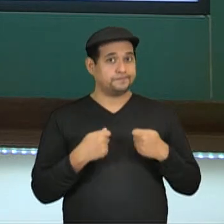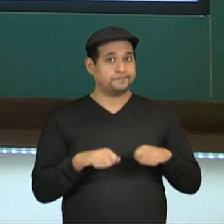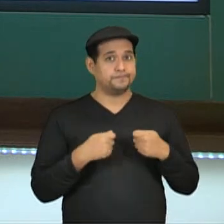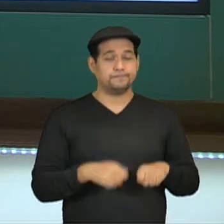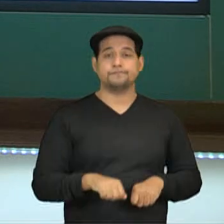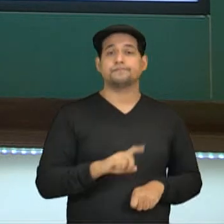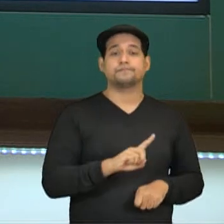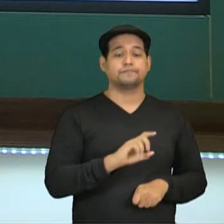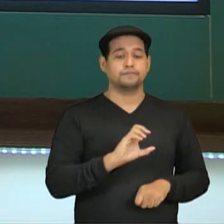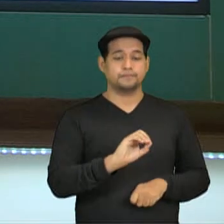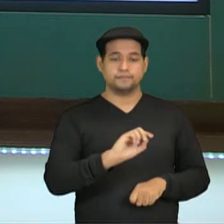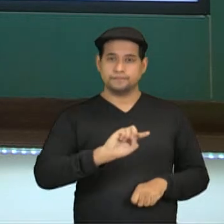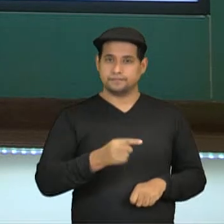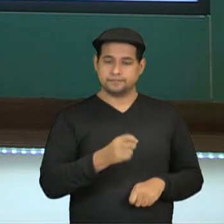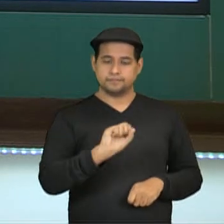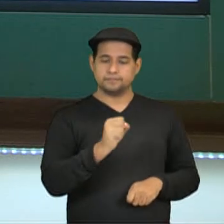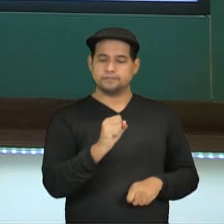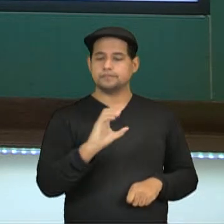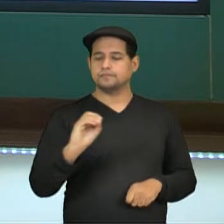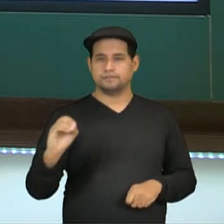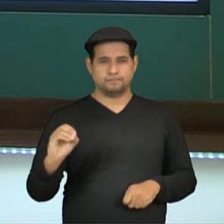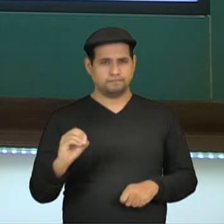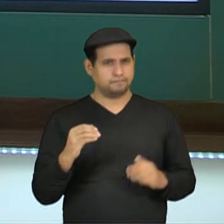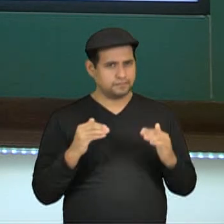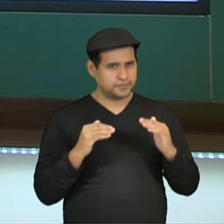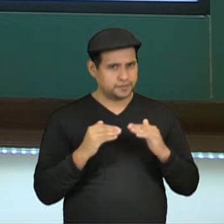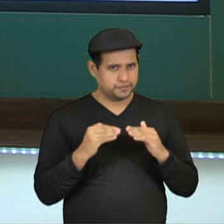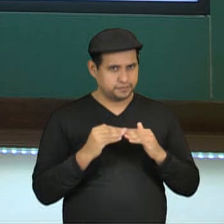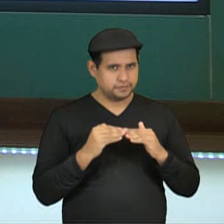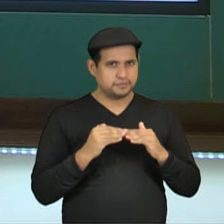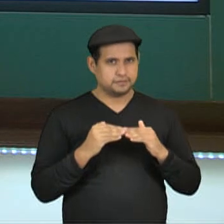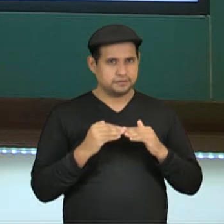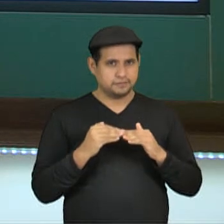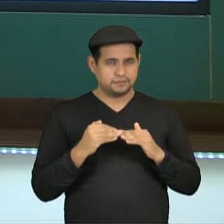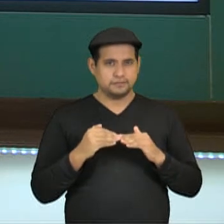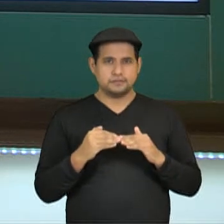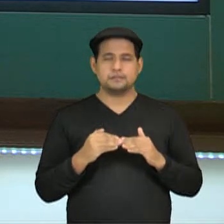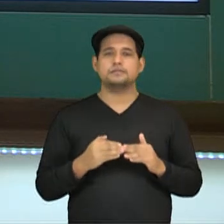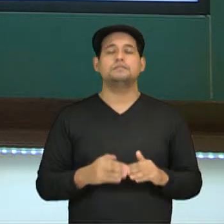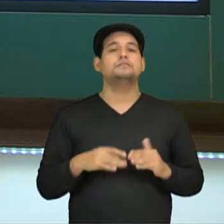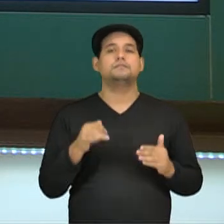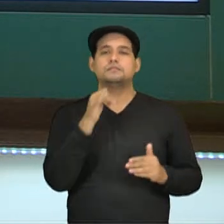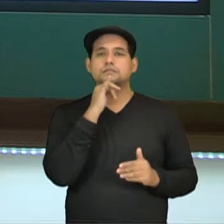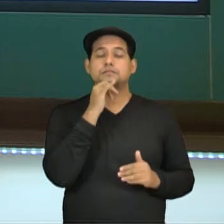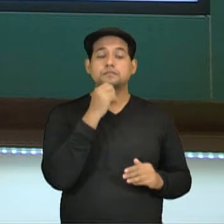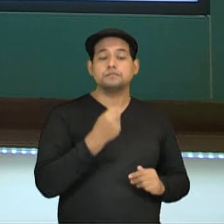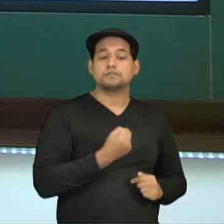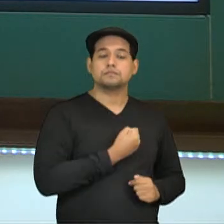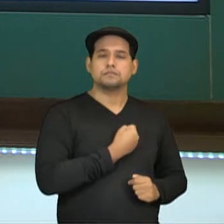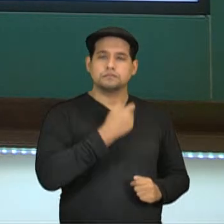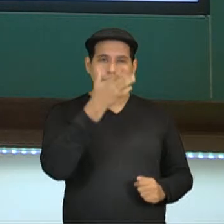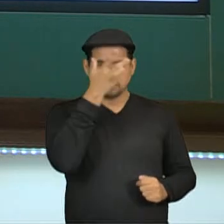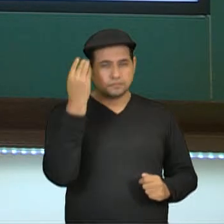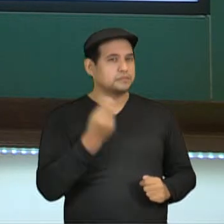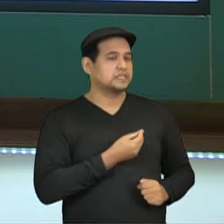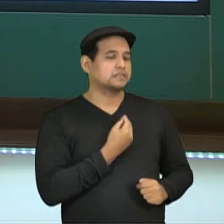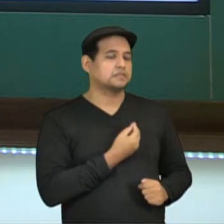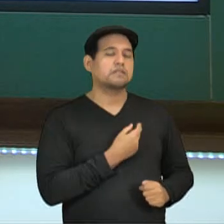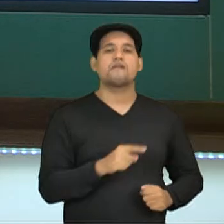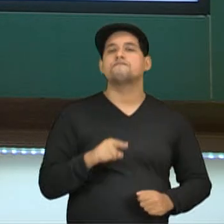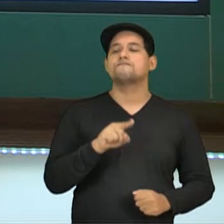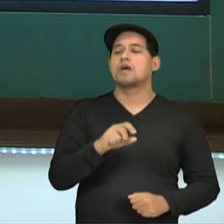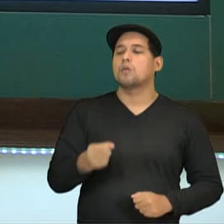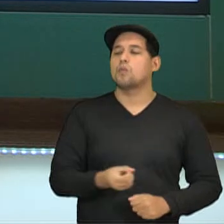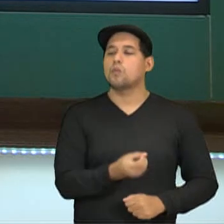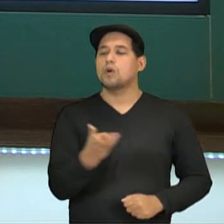os 10.800. Concordam comigo? Acompanharam? Então, número de moradores vezes a quantidade que